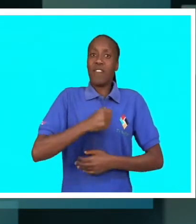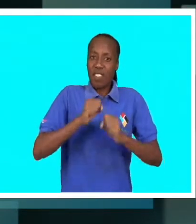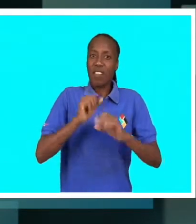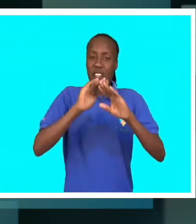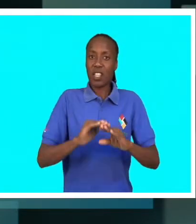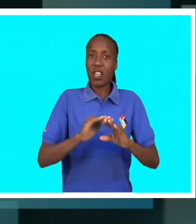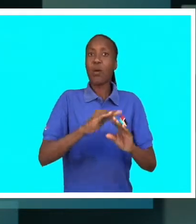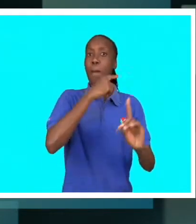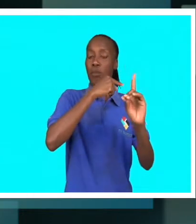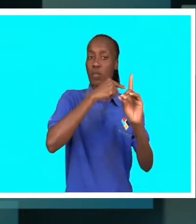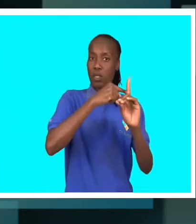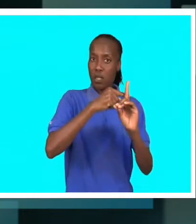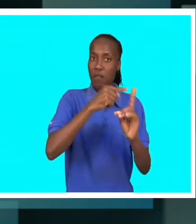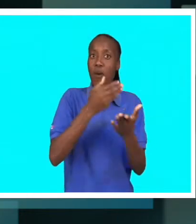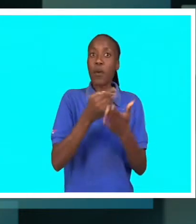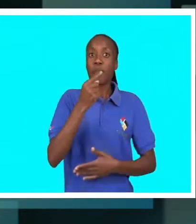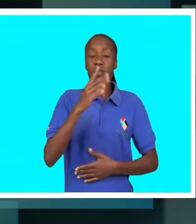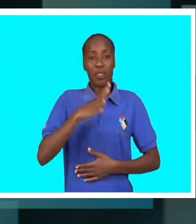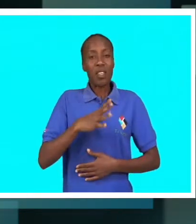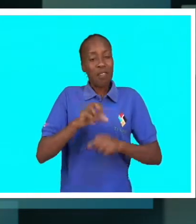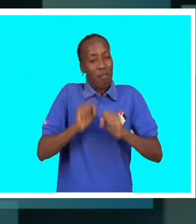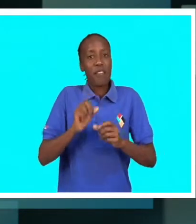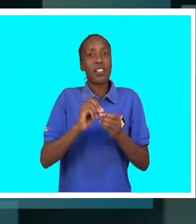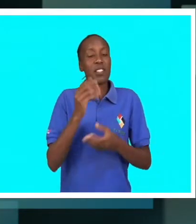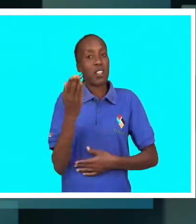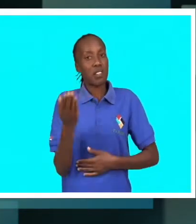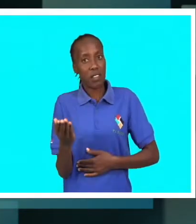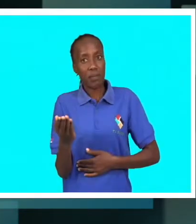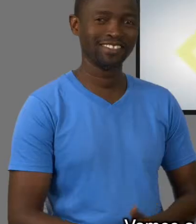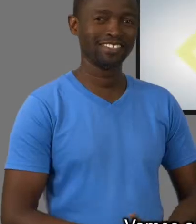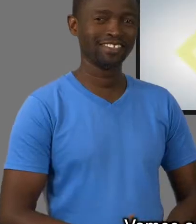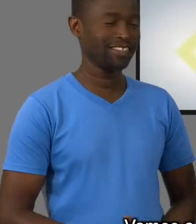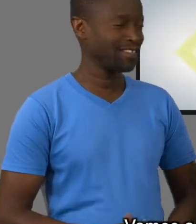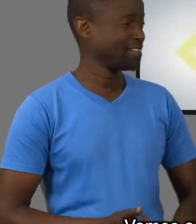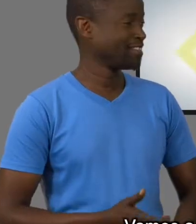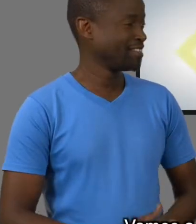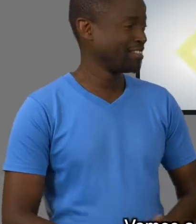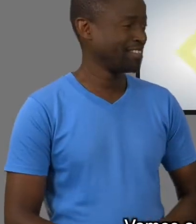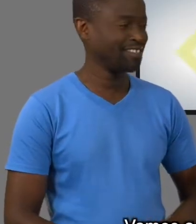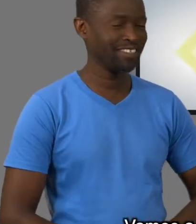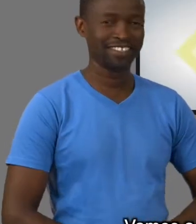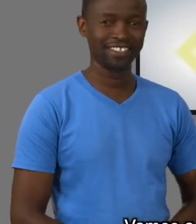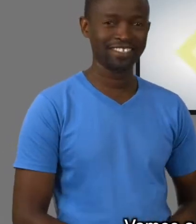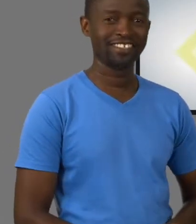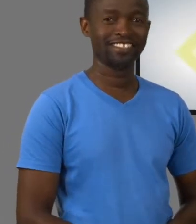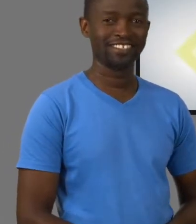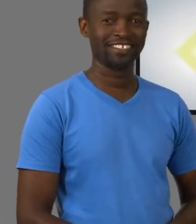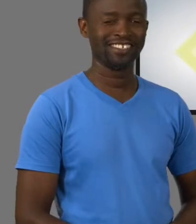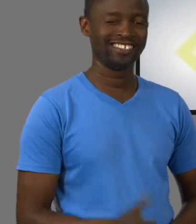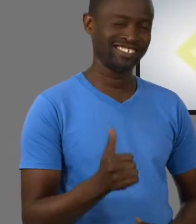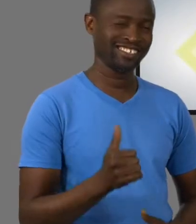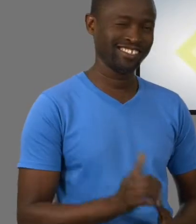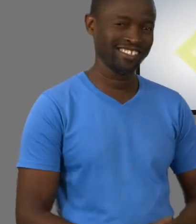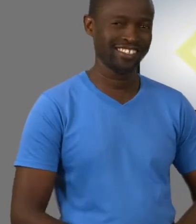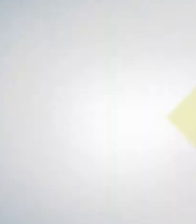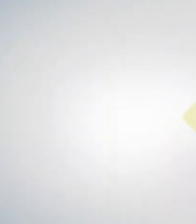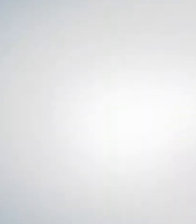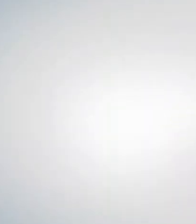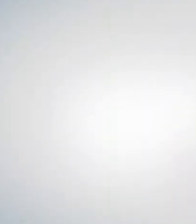cima, sejam positivos, porque é assim que nós temos que ser. Vamos a mais uma breve pausa. Até já!